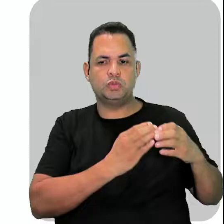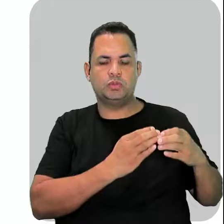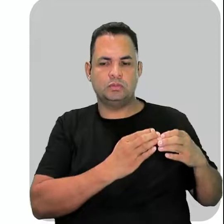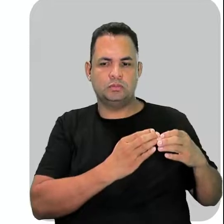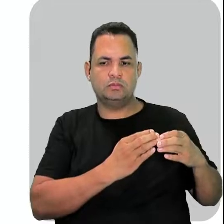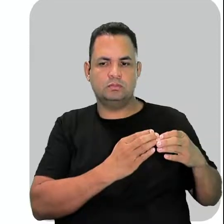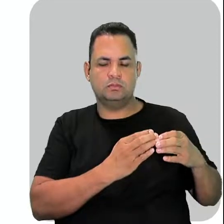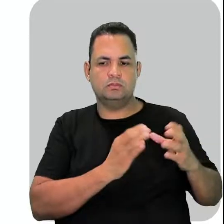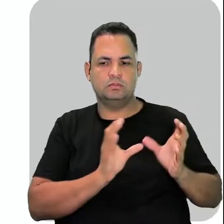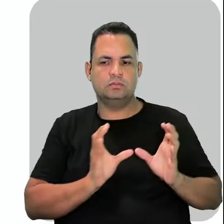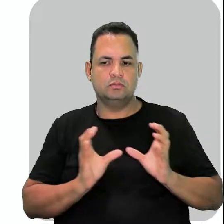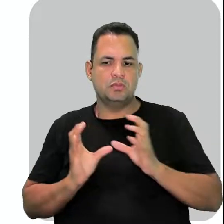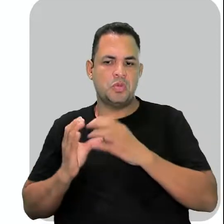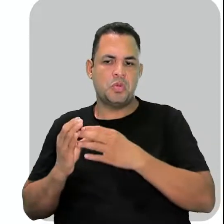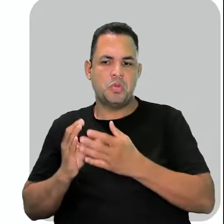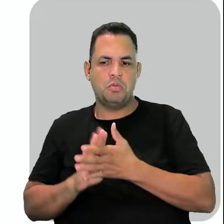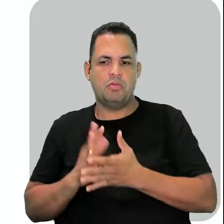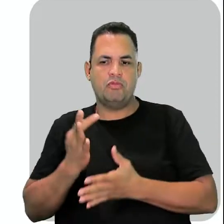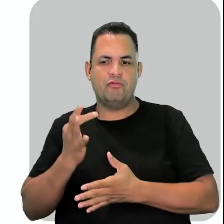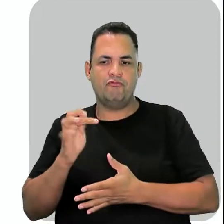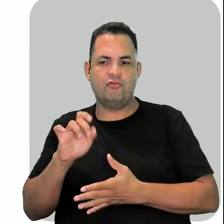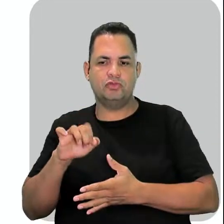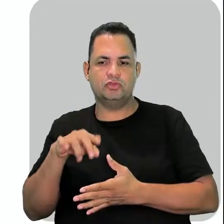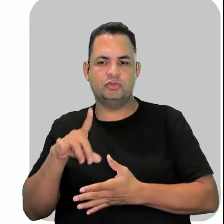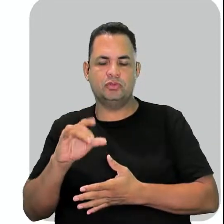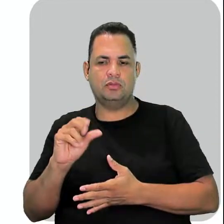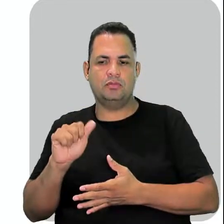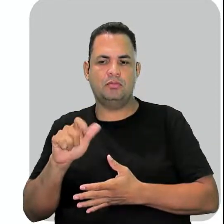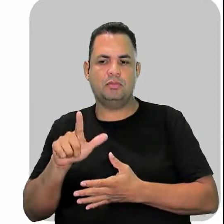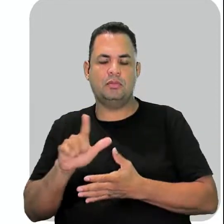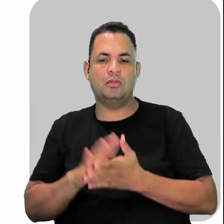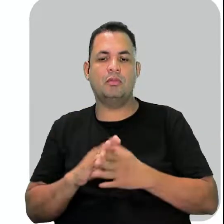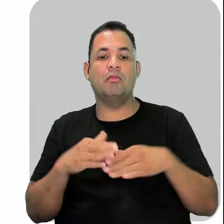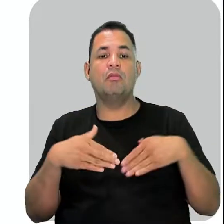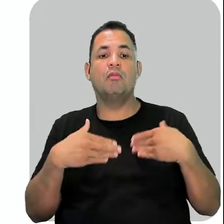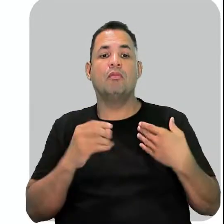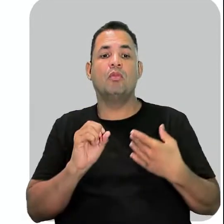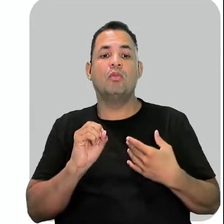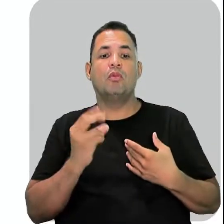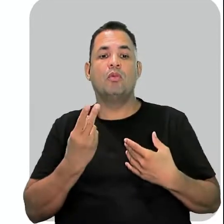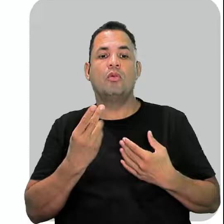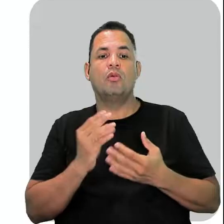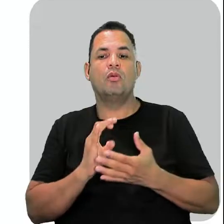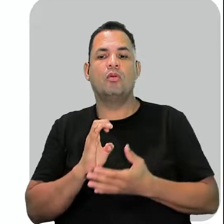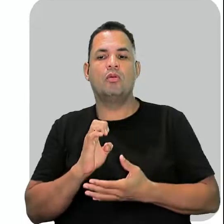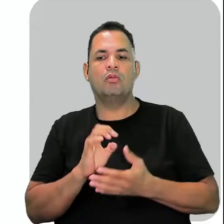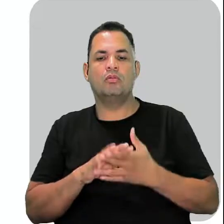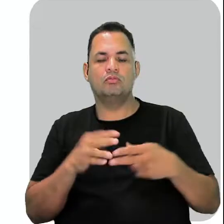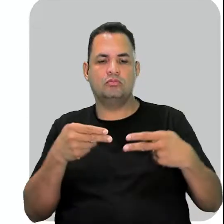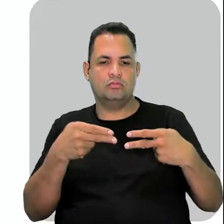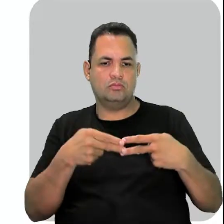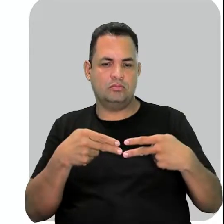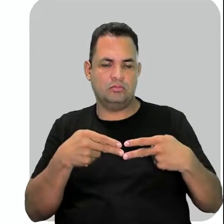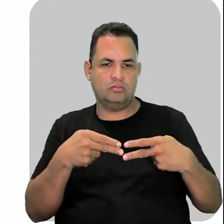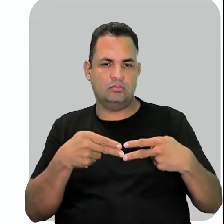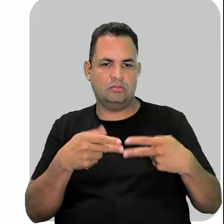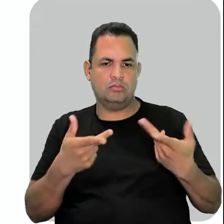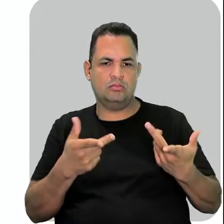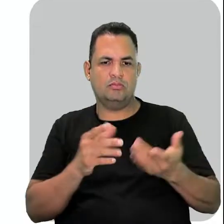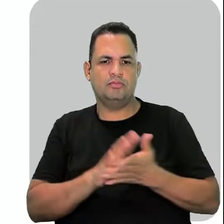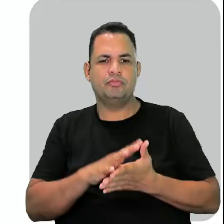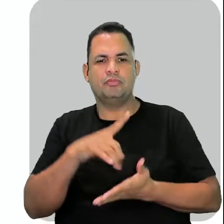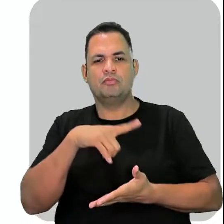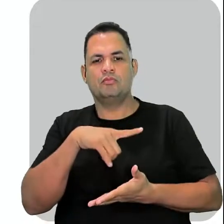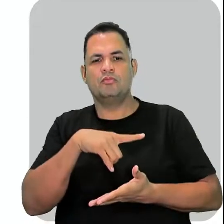grupo, seja ele um grupo funcional, ou de uma insaturação, e ainda